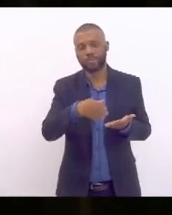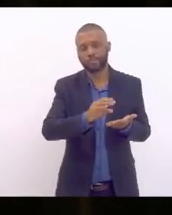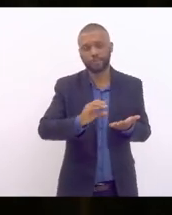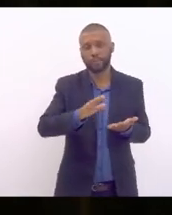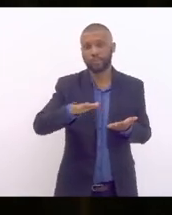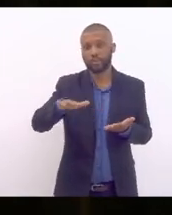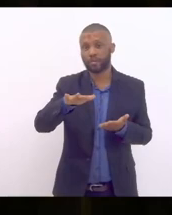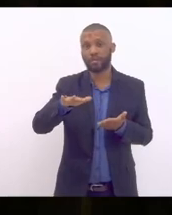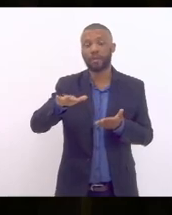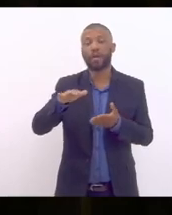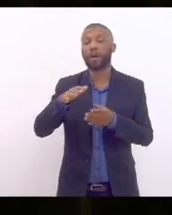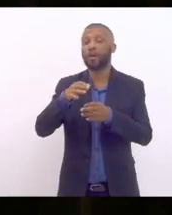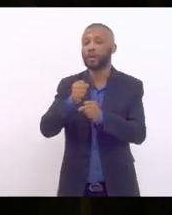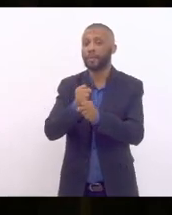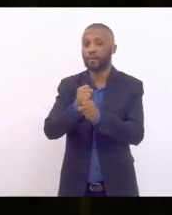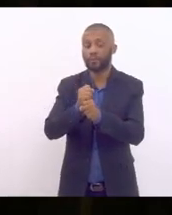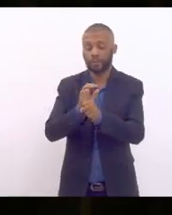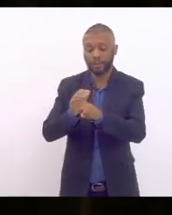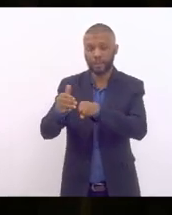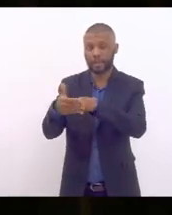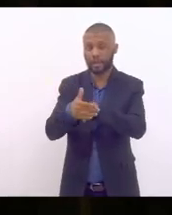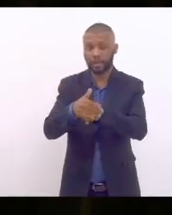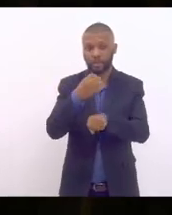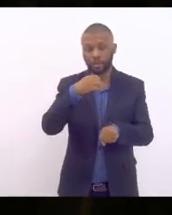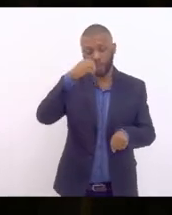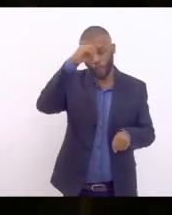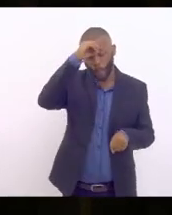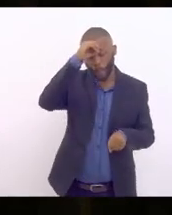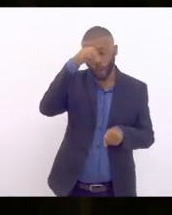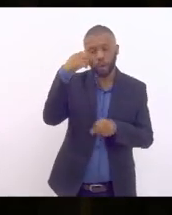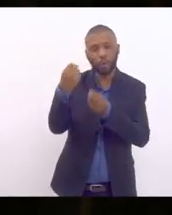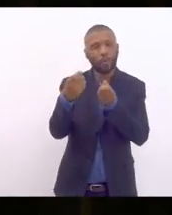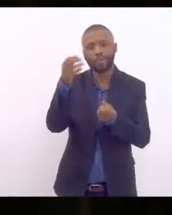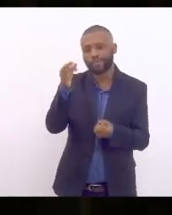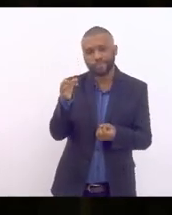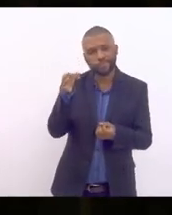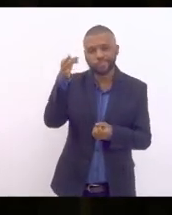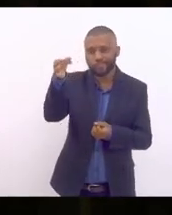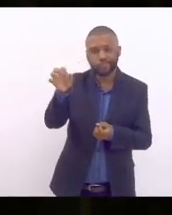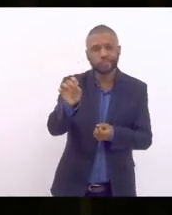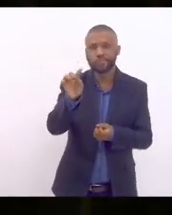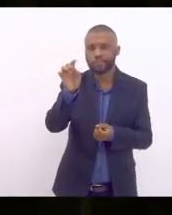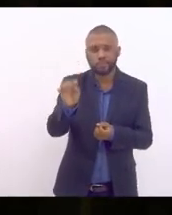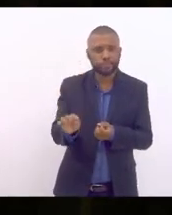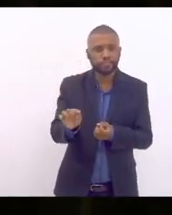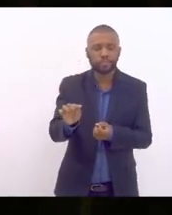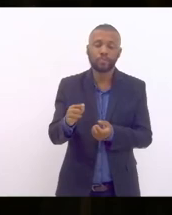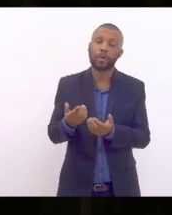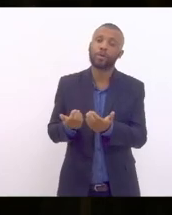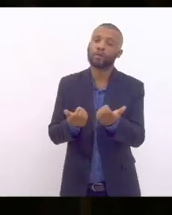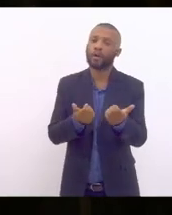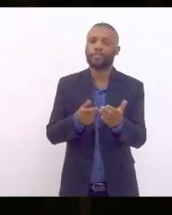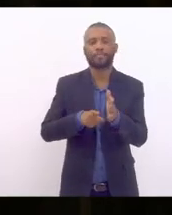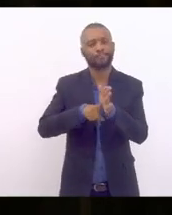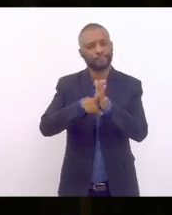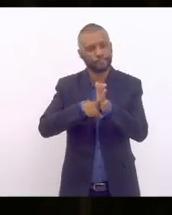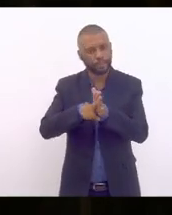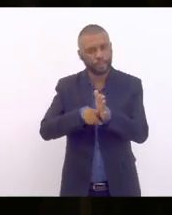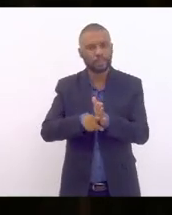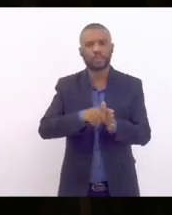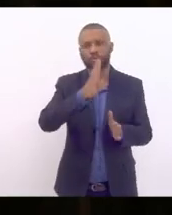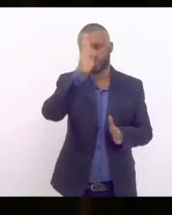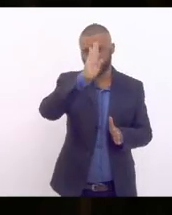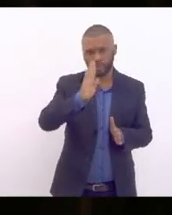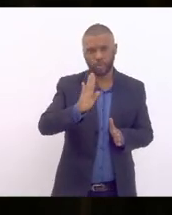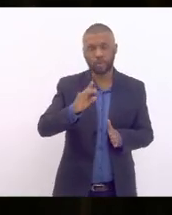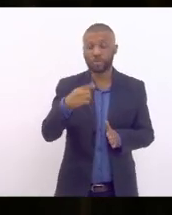até em orçamento secretos Nós não sabemos no colo de quem isso vai parar e para onde a investido os jovens pesquisadores no nosso